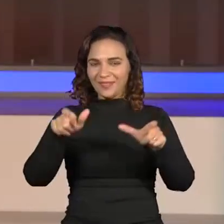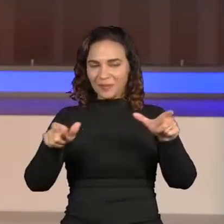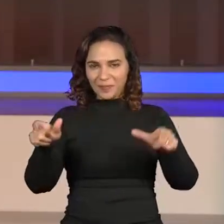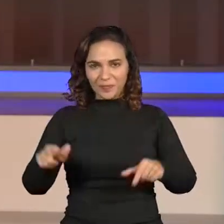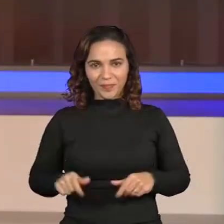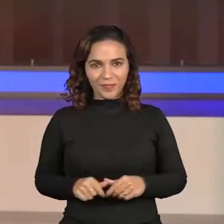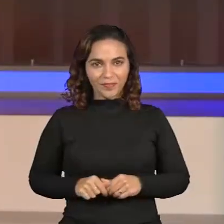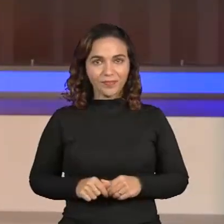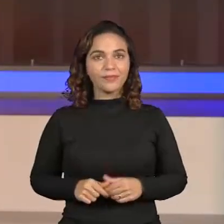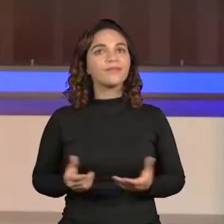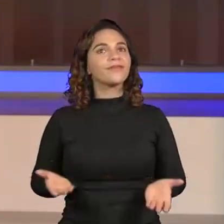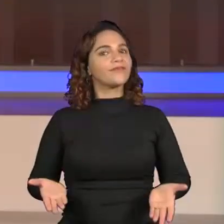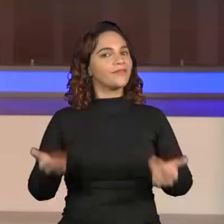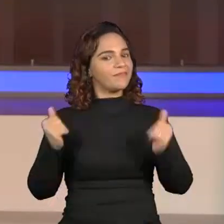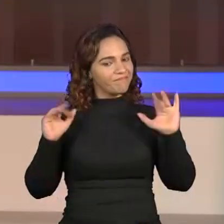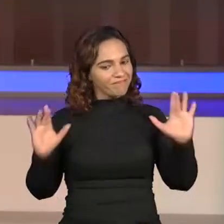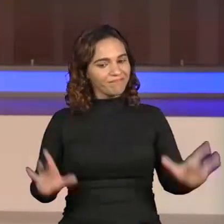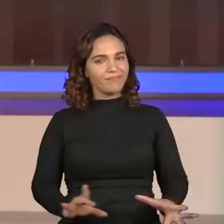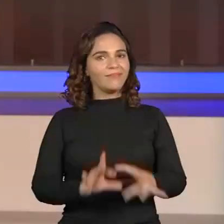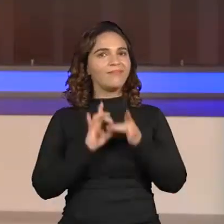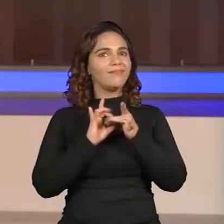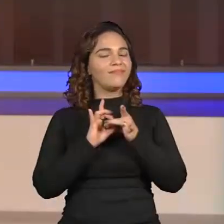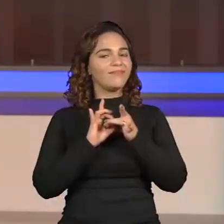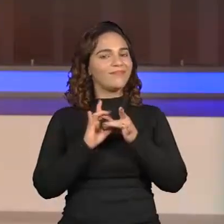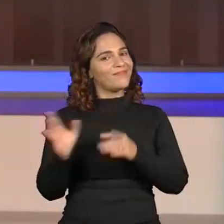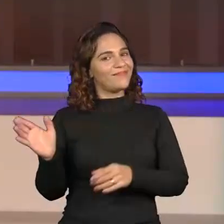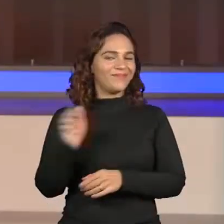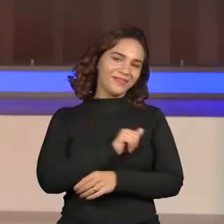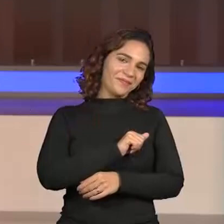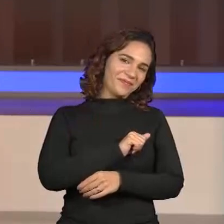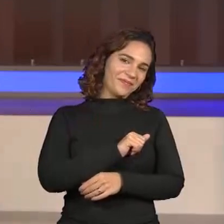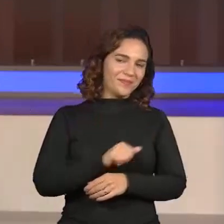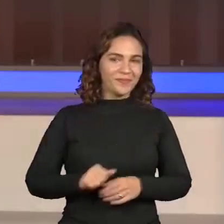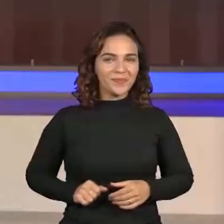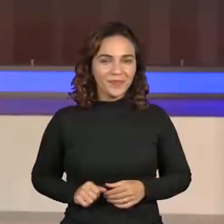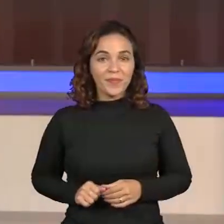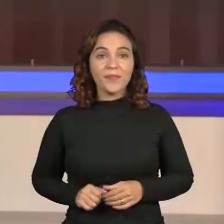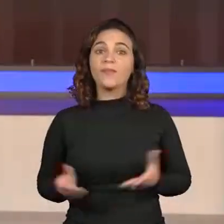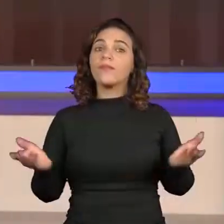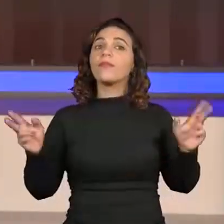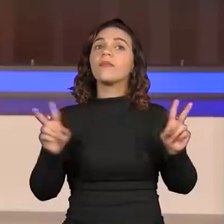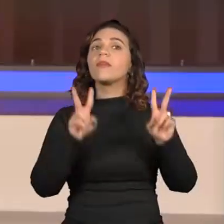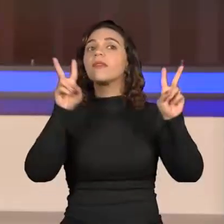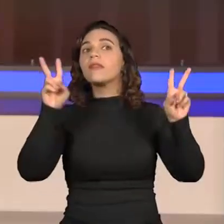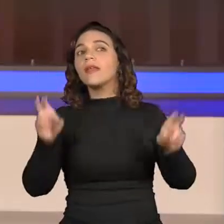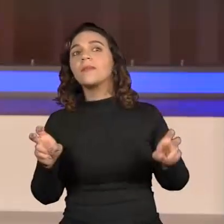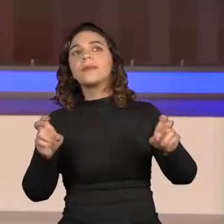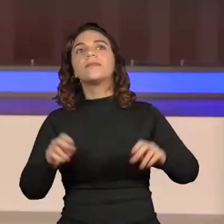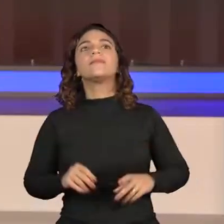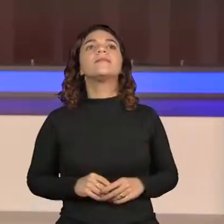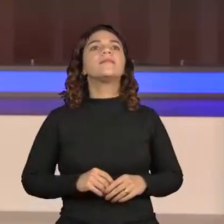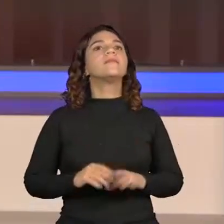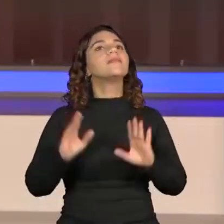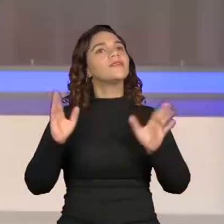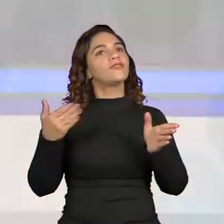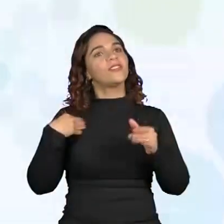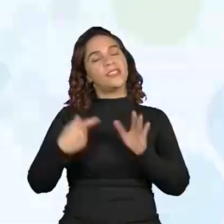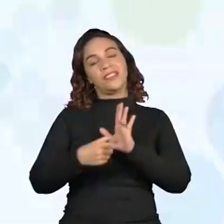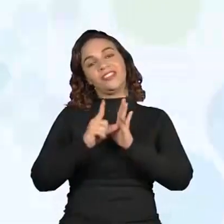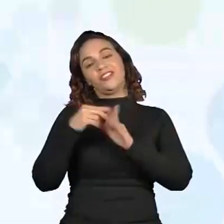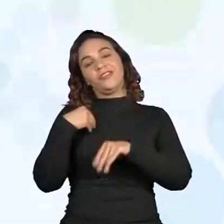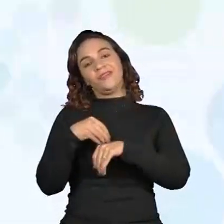Vamos sempre, todo mundo junto. Bora lá? O título da nossa aula, que eu já dei o